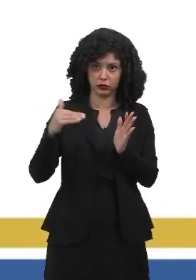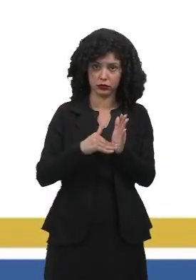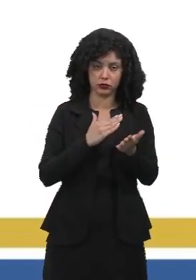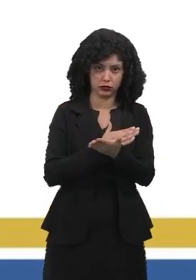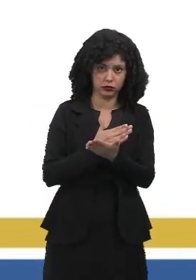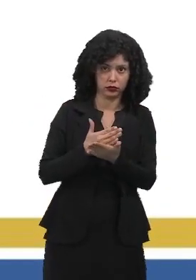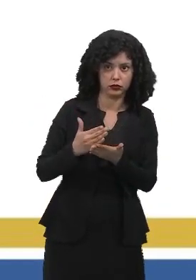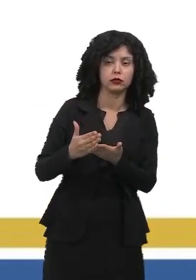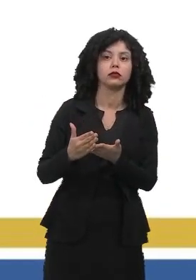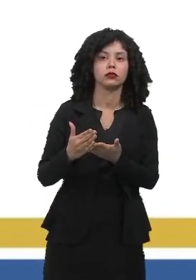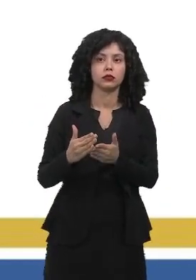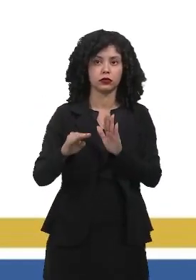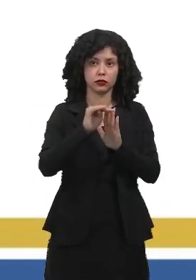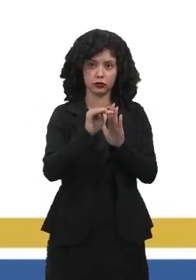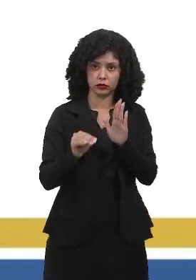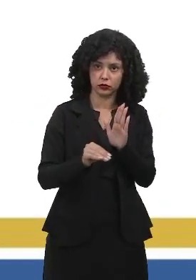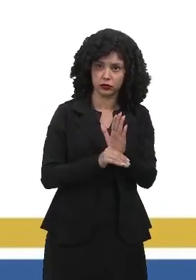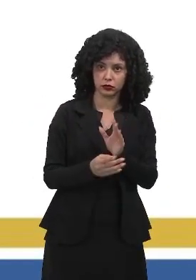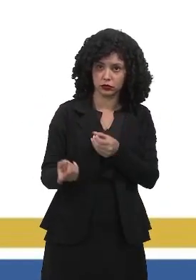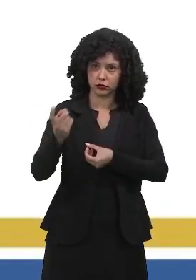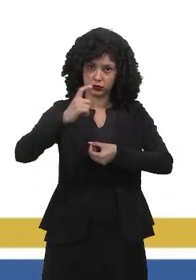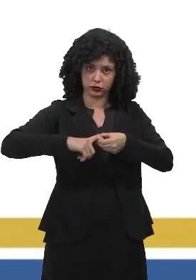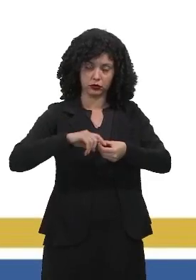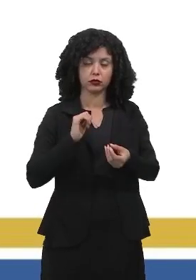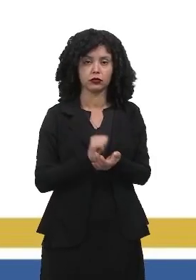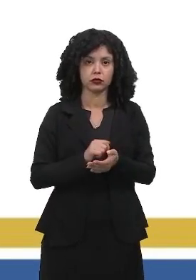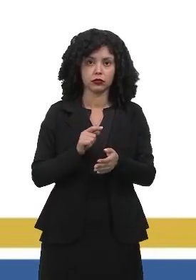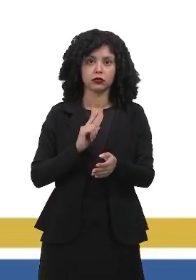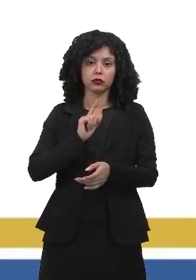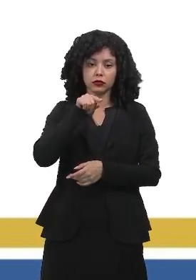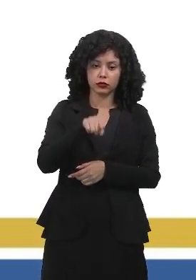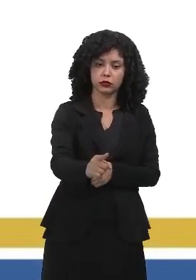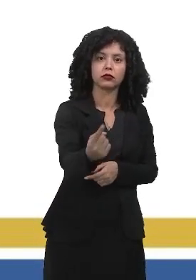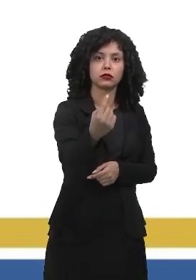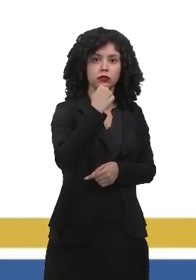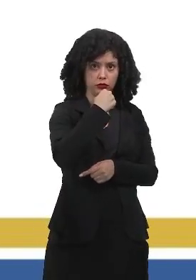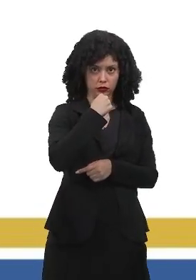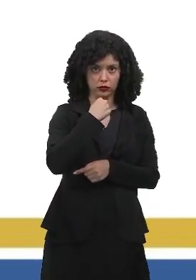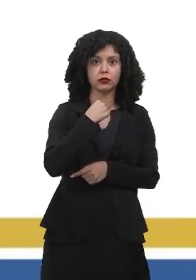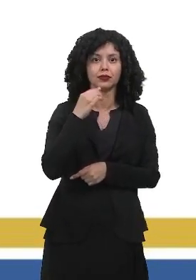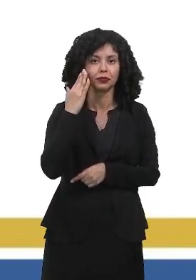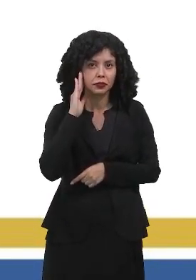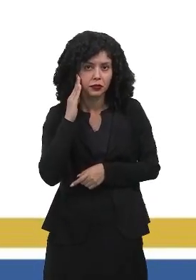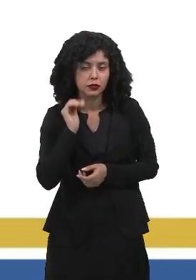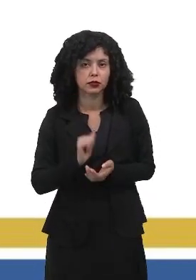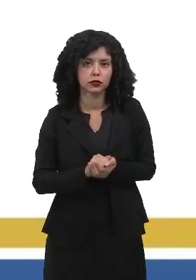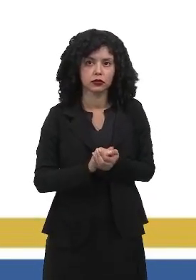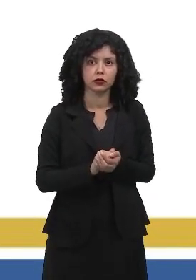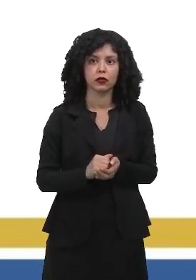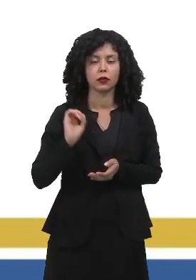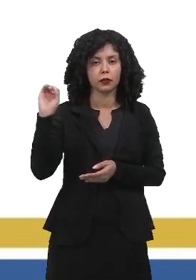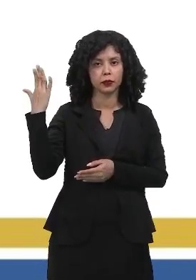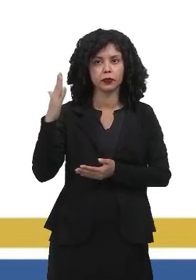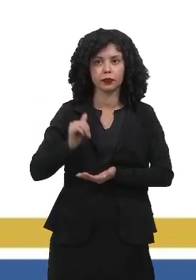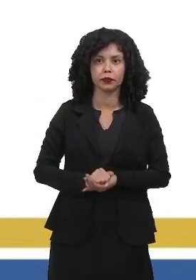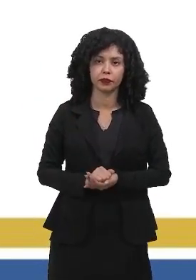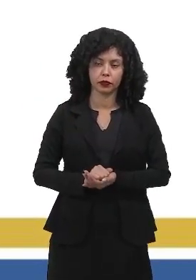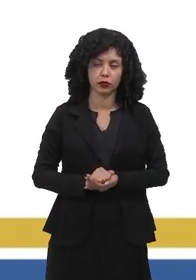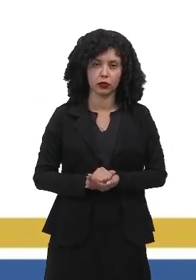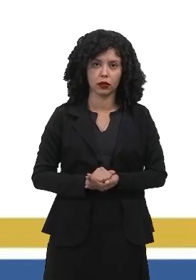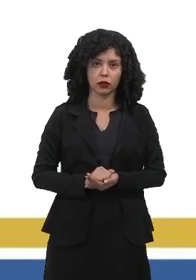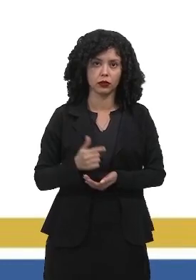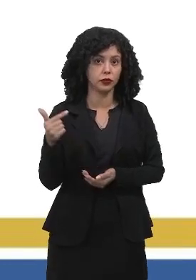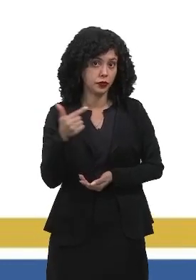início da camada do líquido e voltar. Então levou aí meio segundo para esse pulso acontecer.